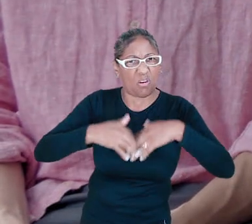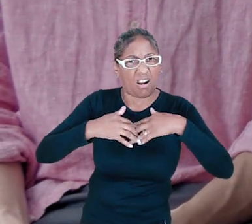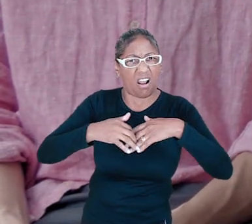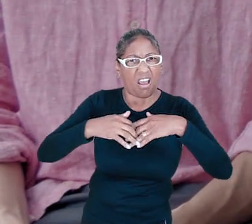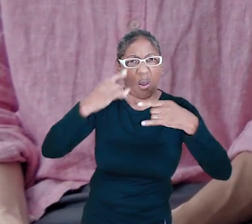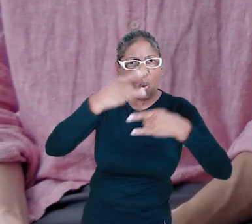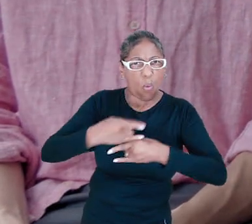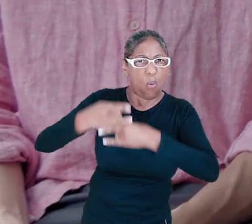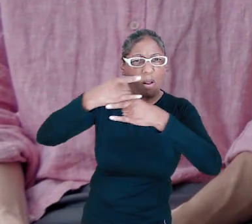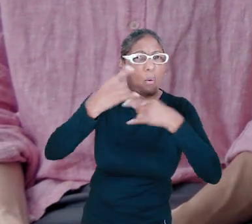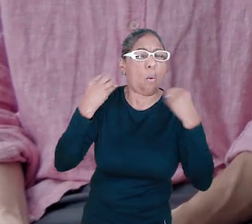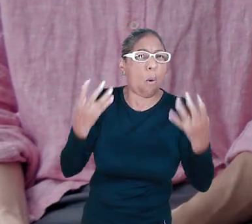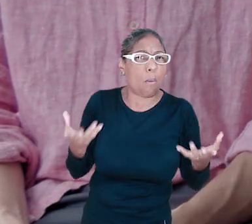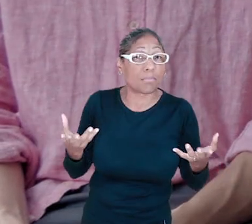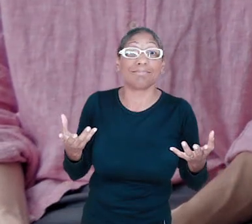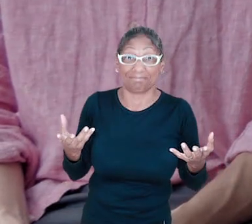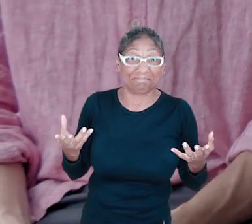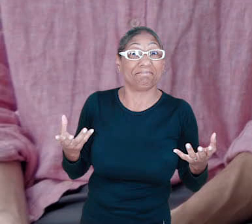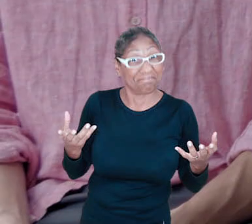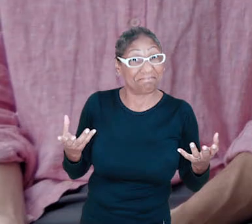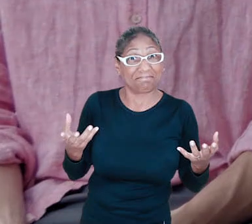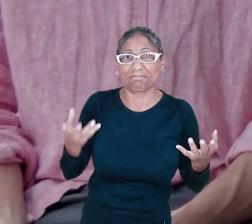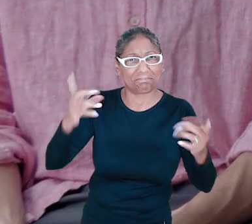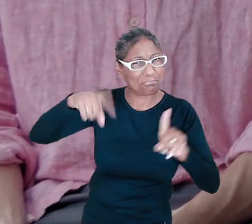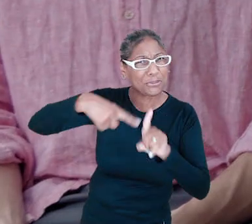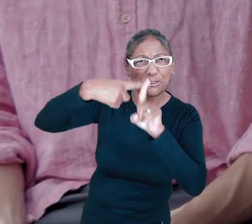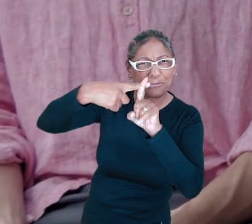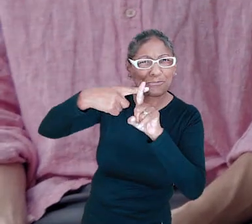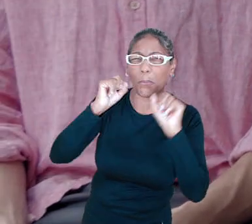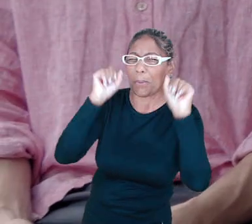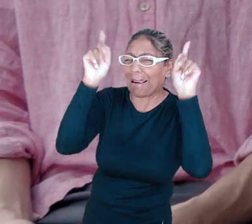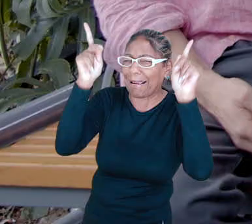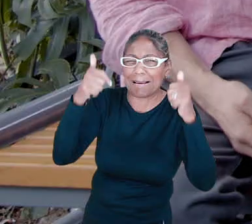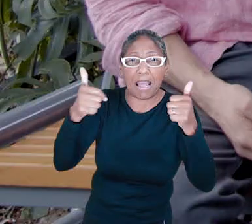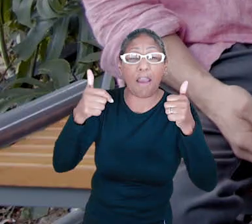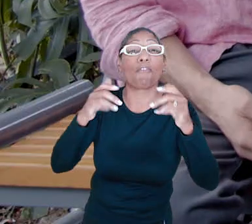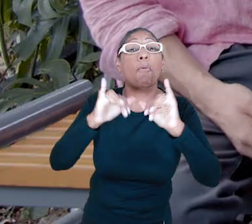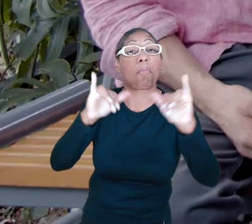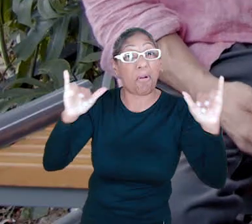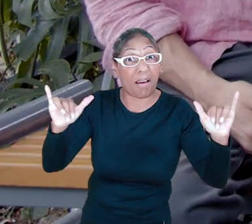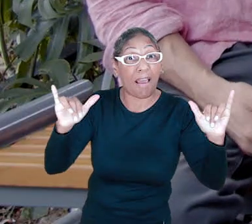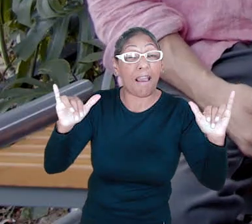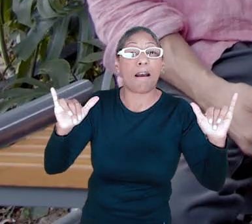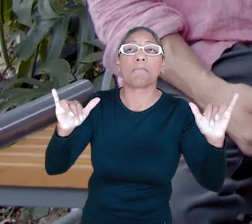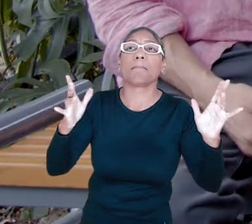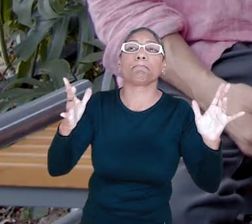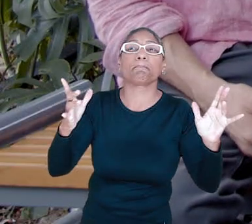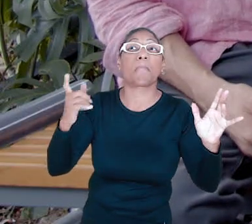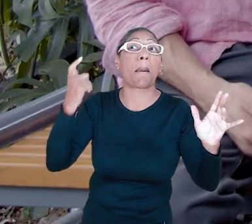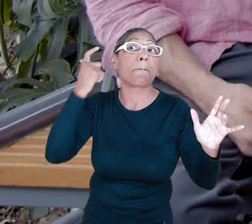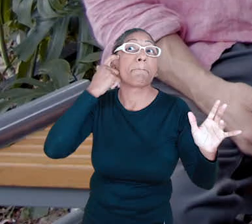ou não? No fim, o retorno que a gente teve deles foi muito positivo, no sentido de foi um programa que, apesar de não ter